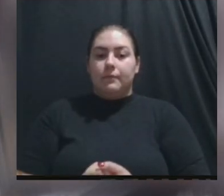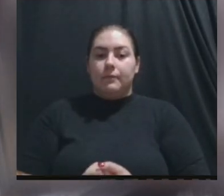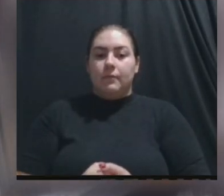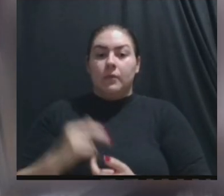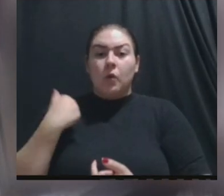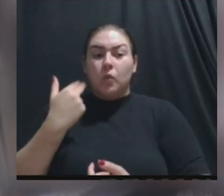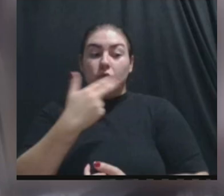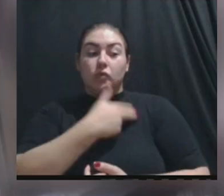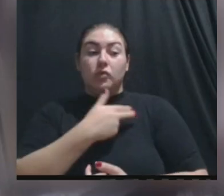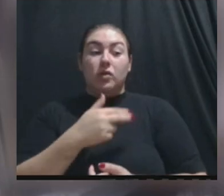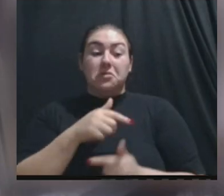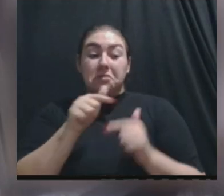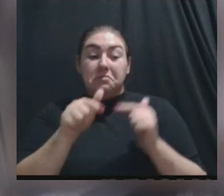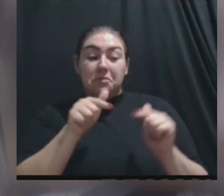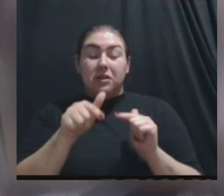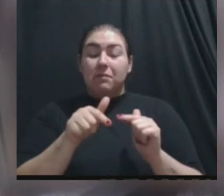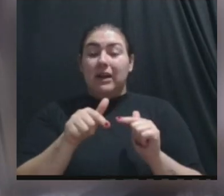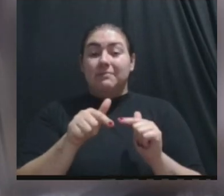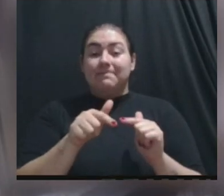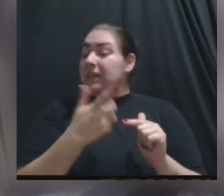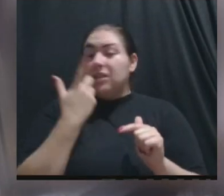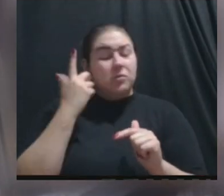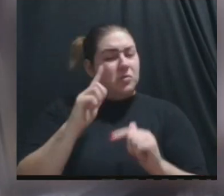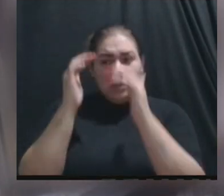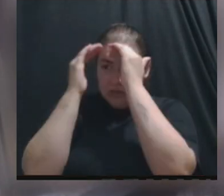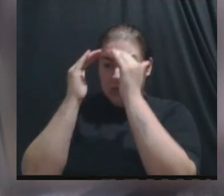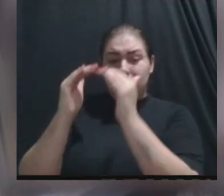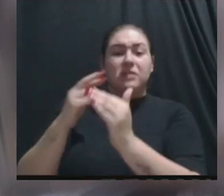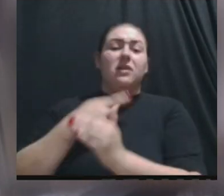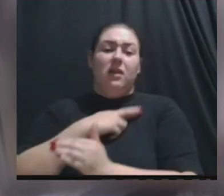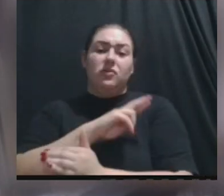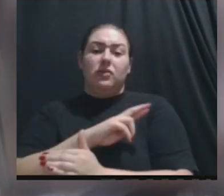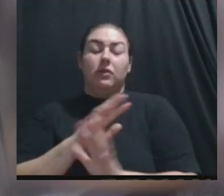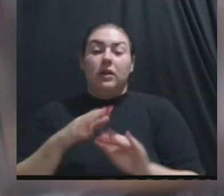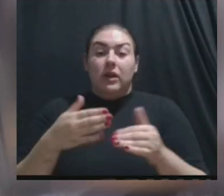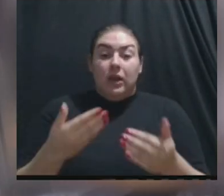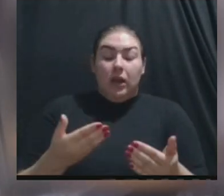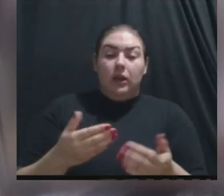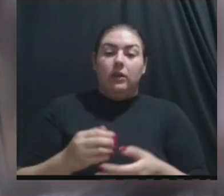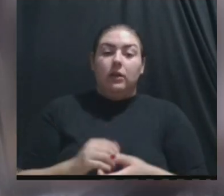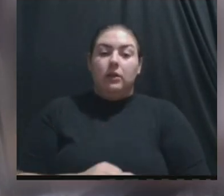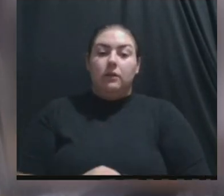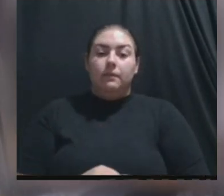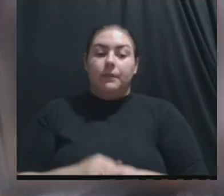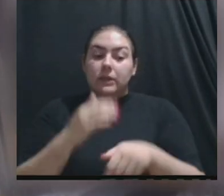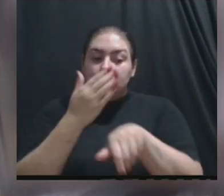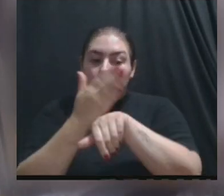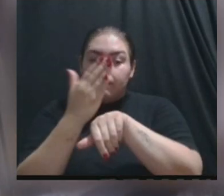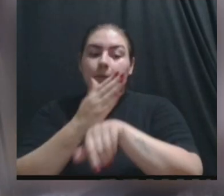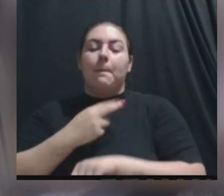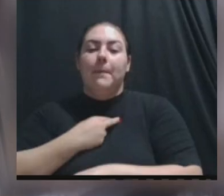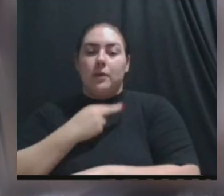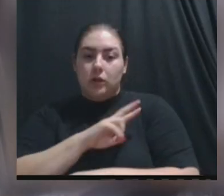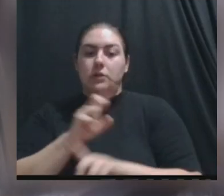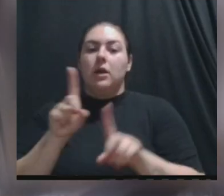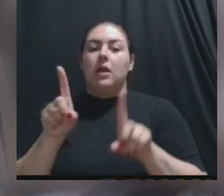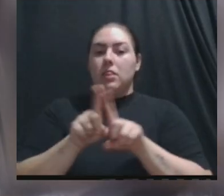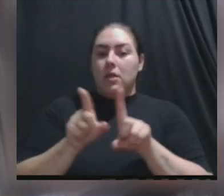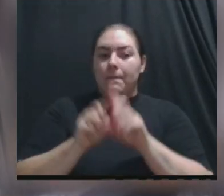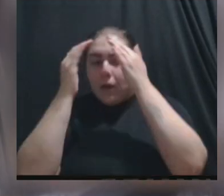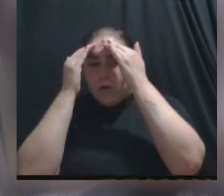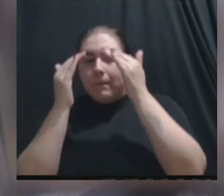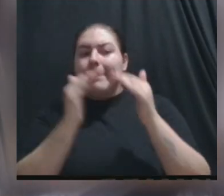não é possível. Mas a moção ela quer garantir, né, que essa prática religiosa ela seja garantida também para o trabalhador, né,